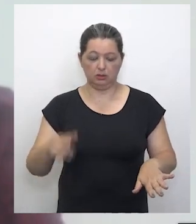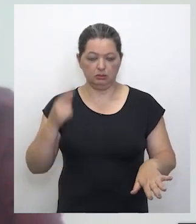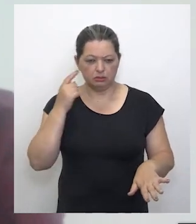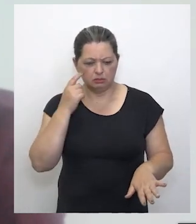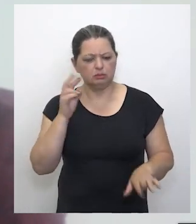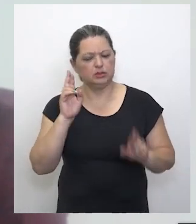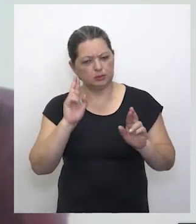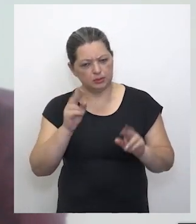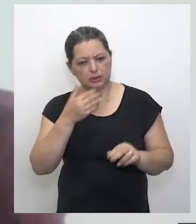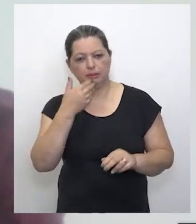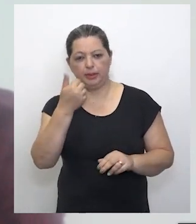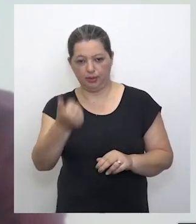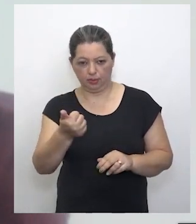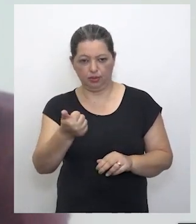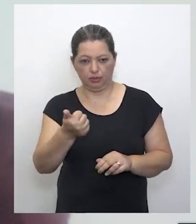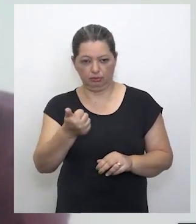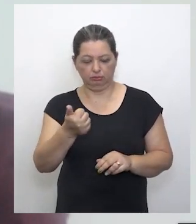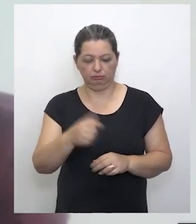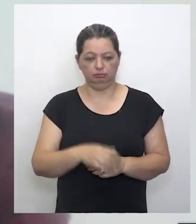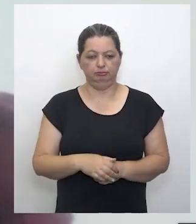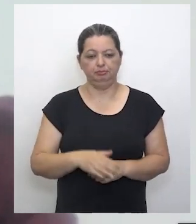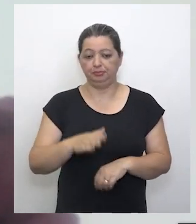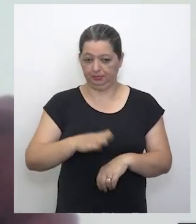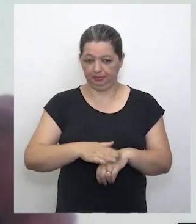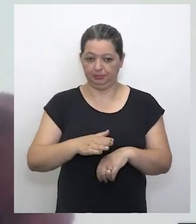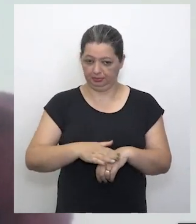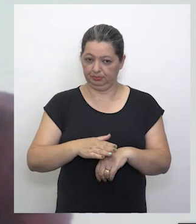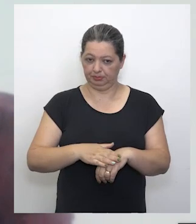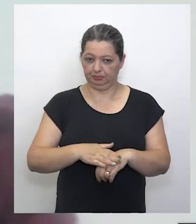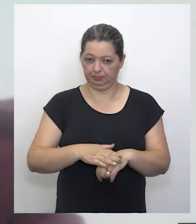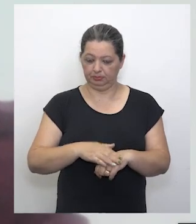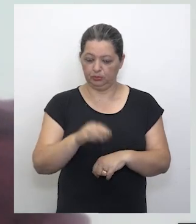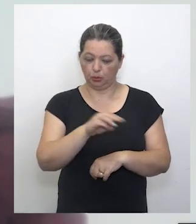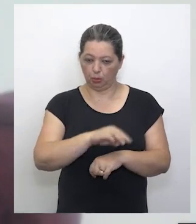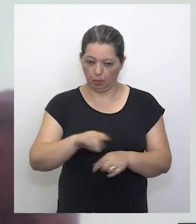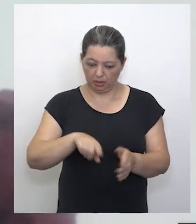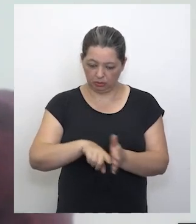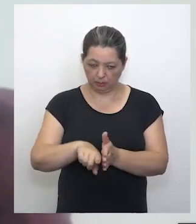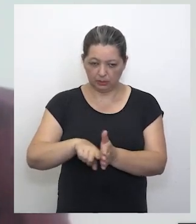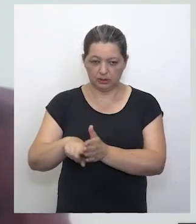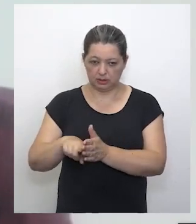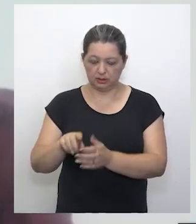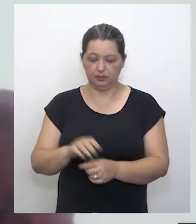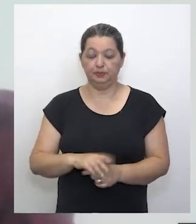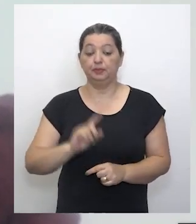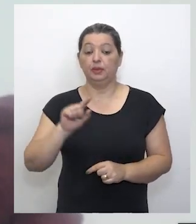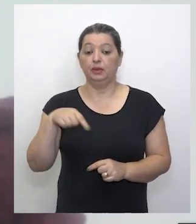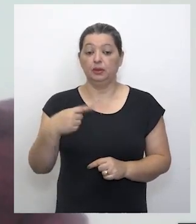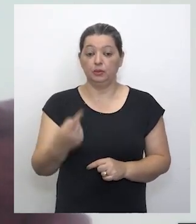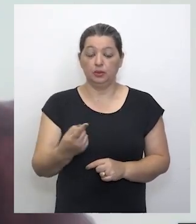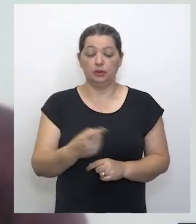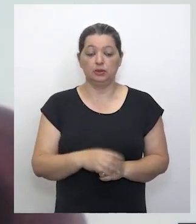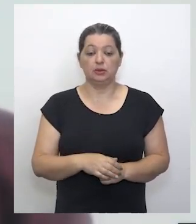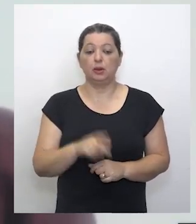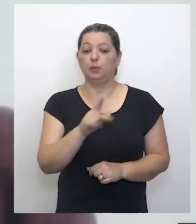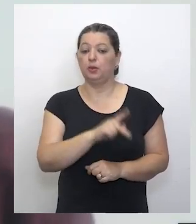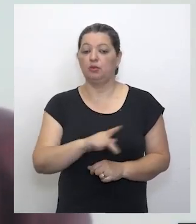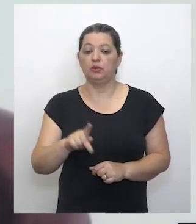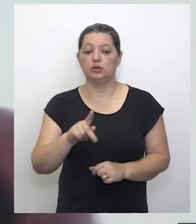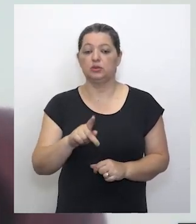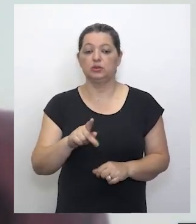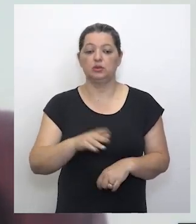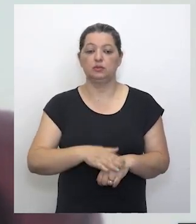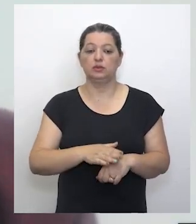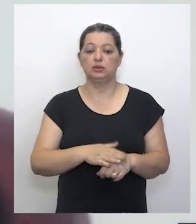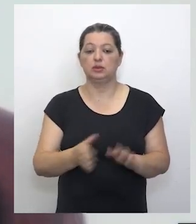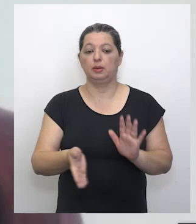ela possa fazer, que ela possa oferecer ali naquele momento da sondagem. Em seguida, o professor deve propor aos estudantes